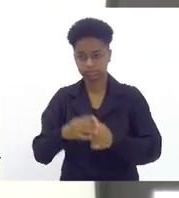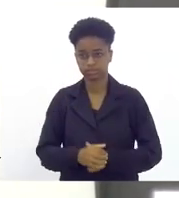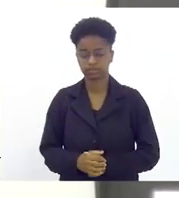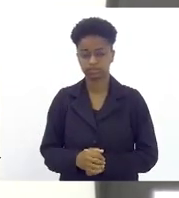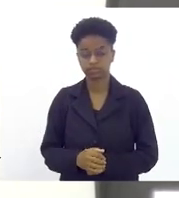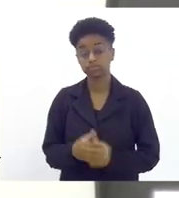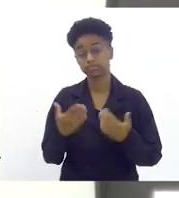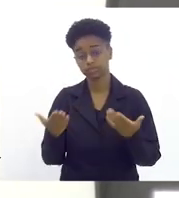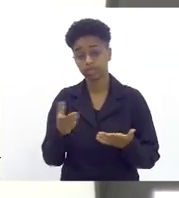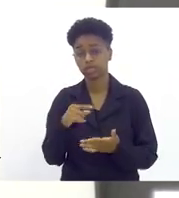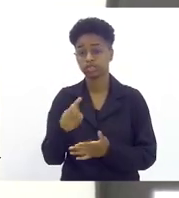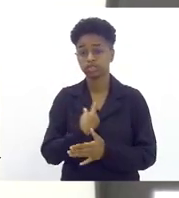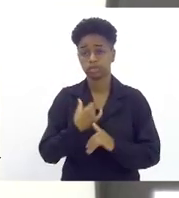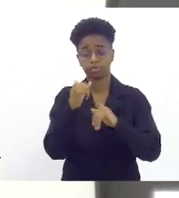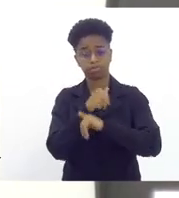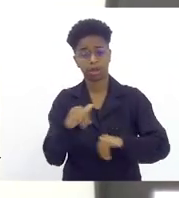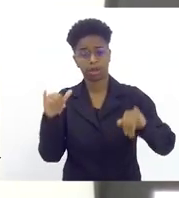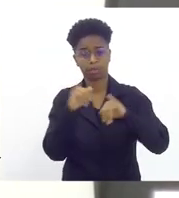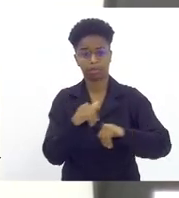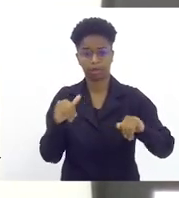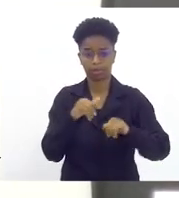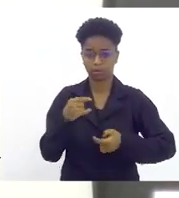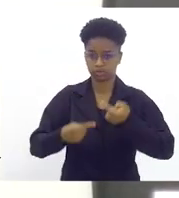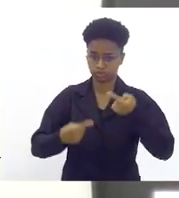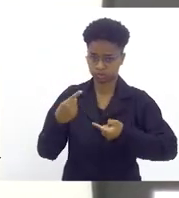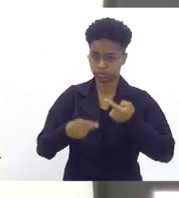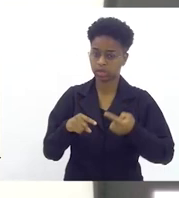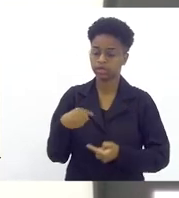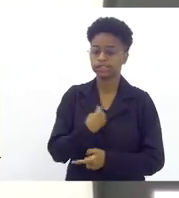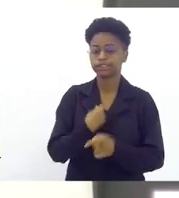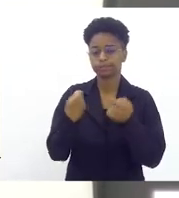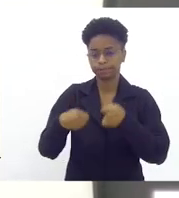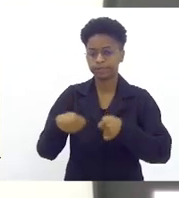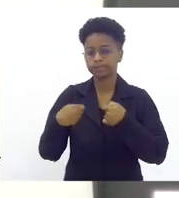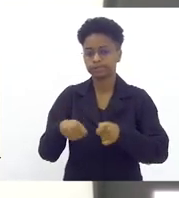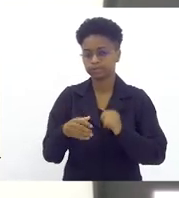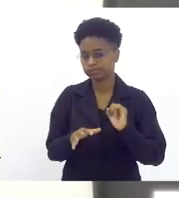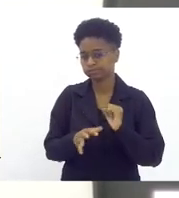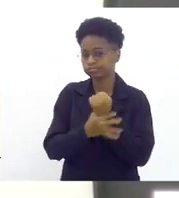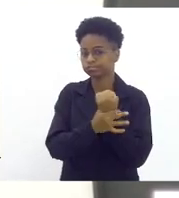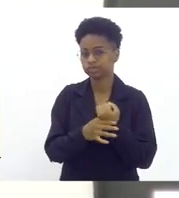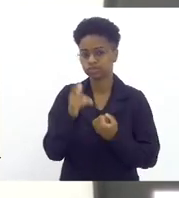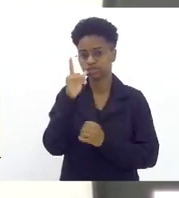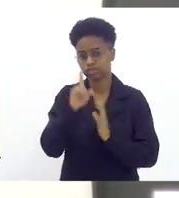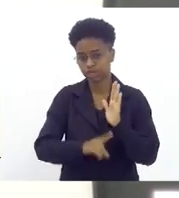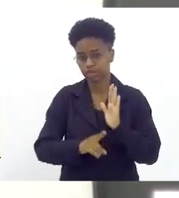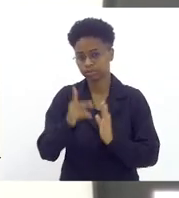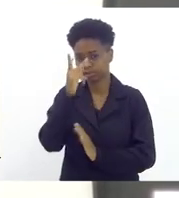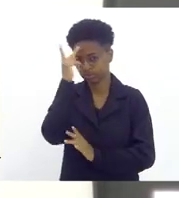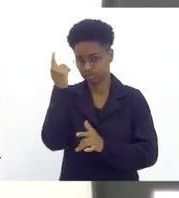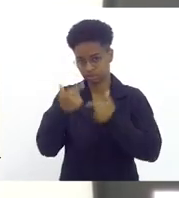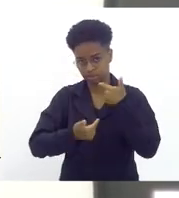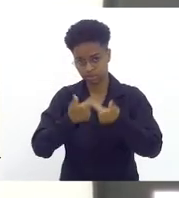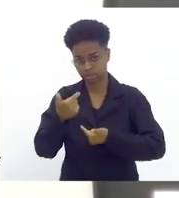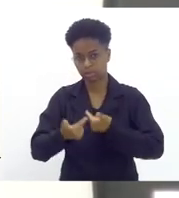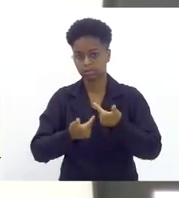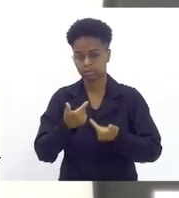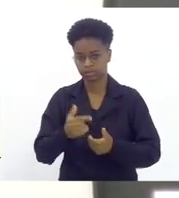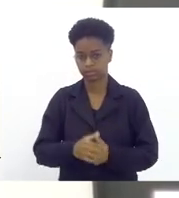LGBTQI+, então a gente vai estar levando essa discussão, porque a gente precisa assegurar o direito dos trabalhadores e das